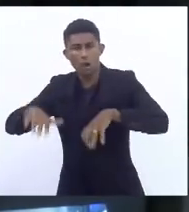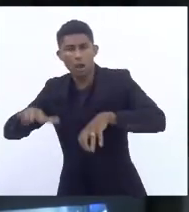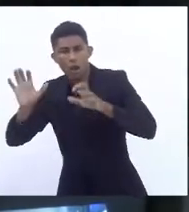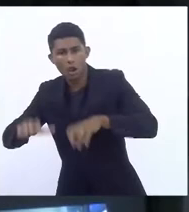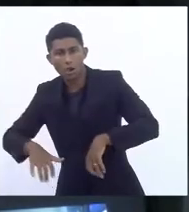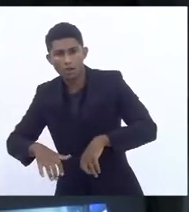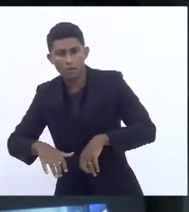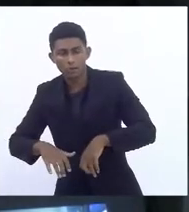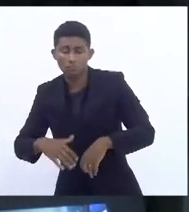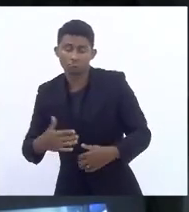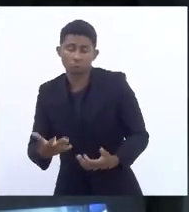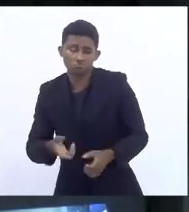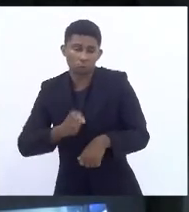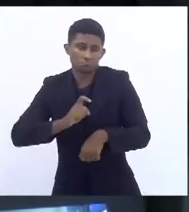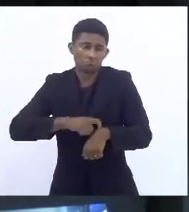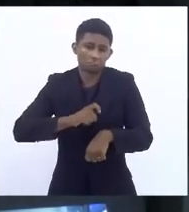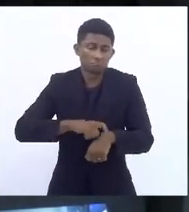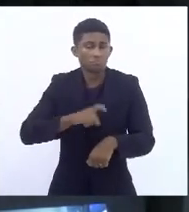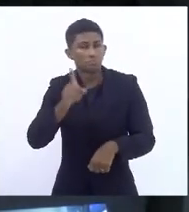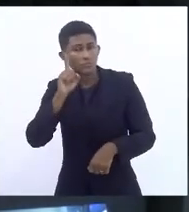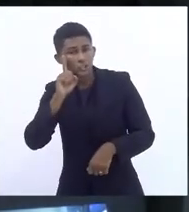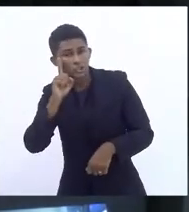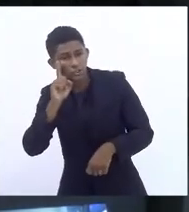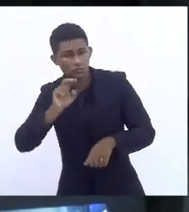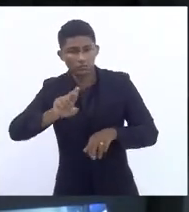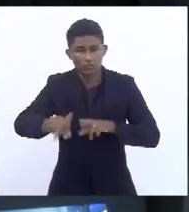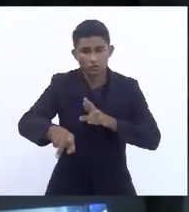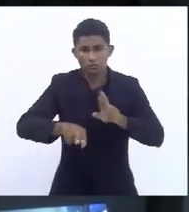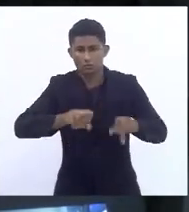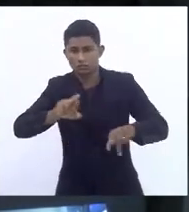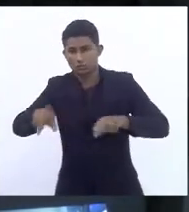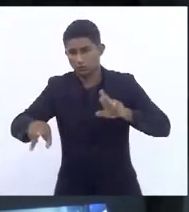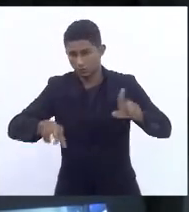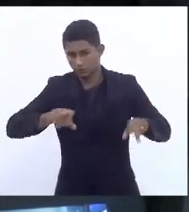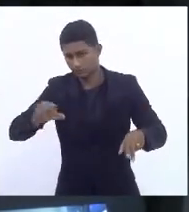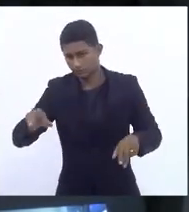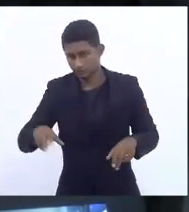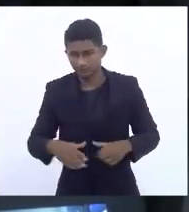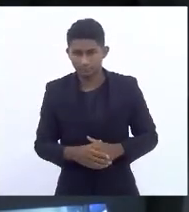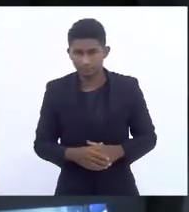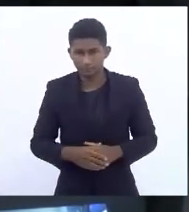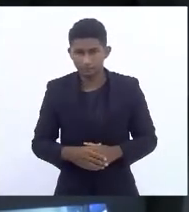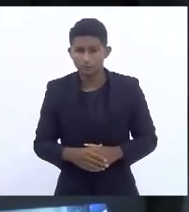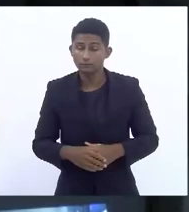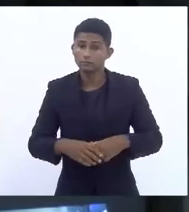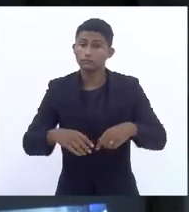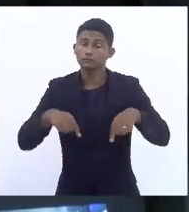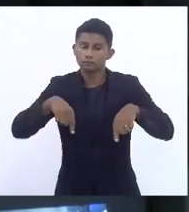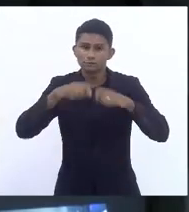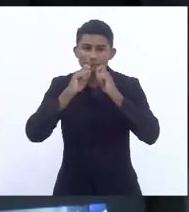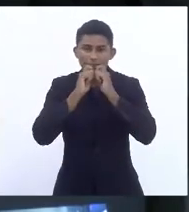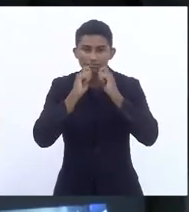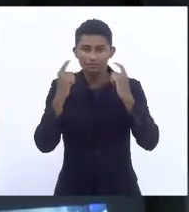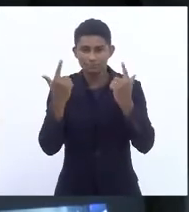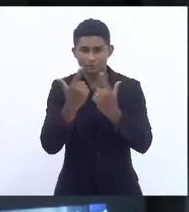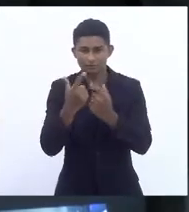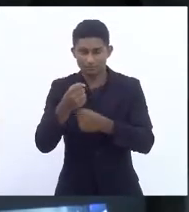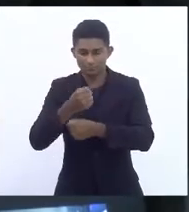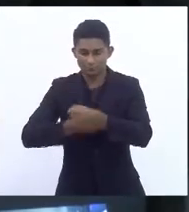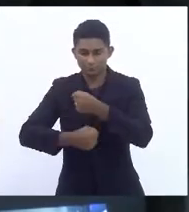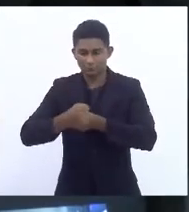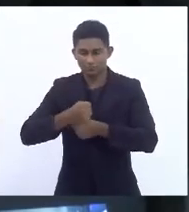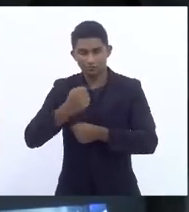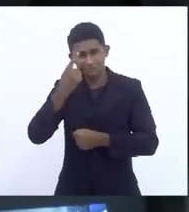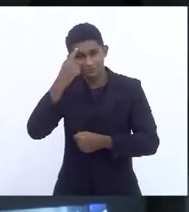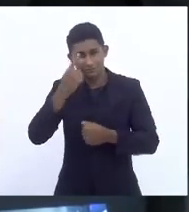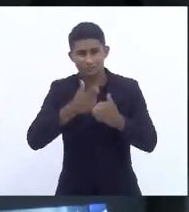Bom, então nesse sentido, quanto mais... E a Assembleia, lá atrás, ano passado, aprovou uma